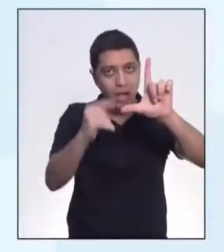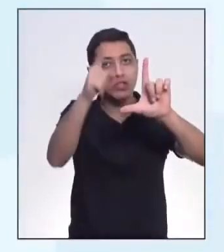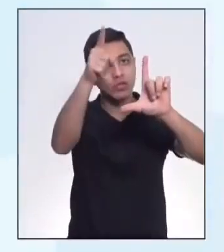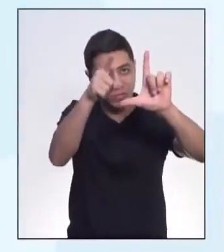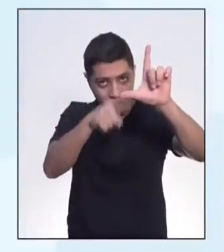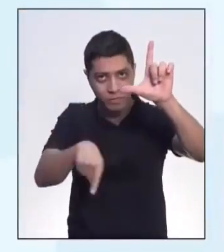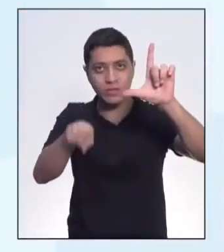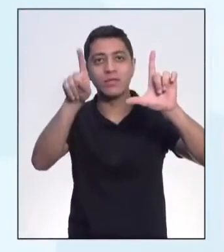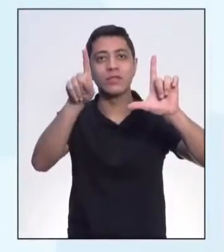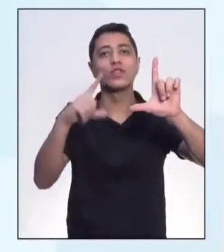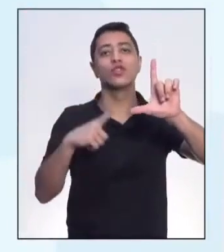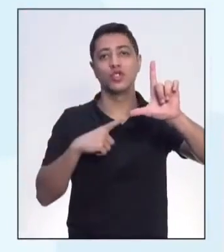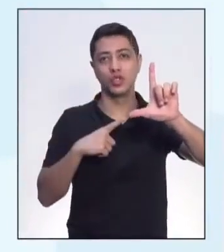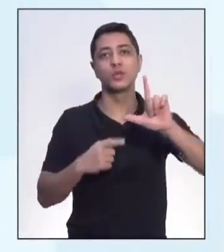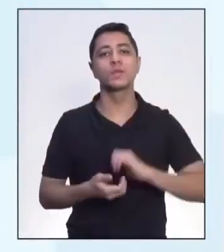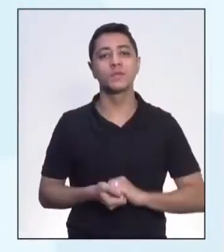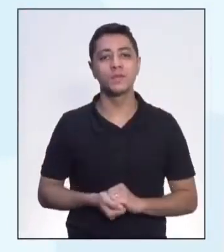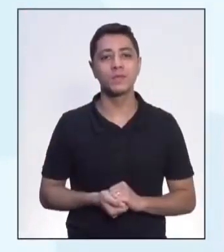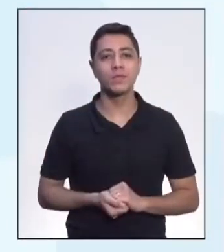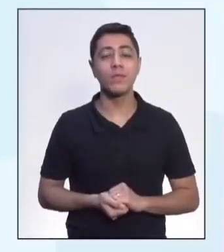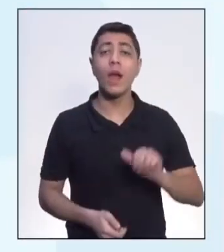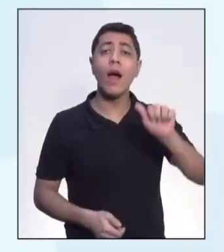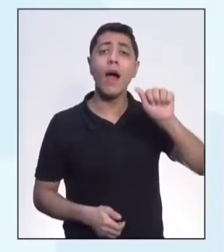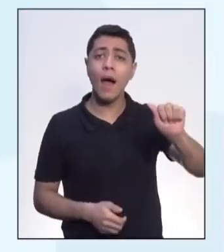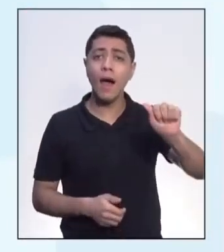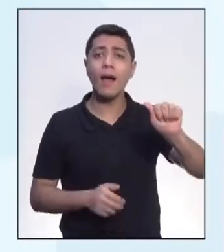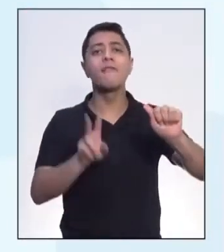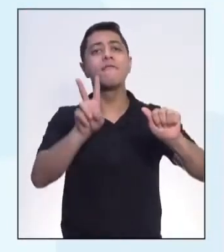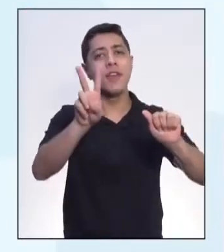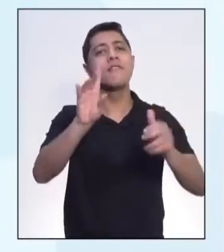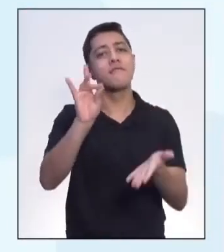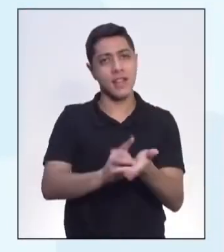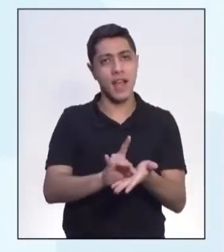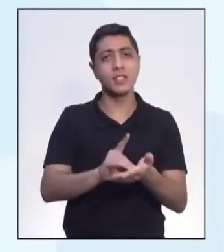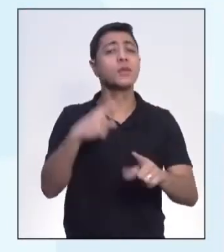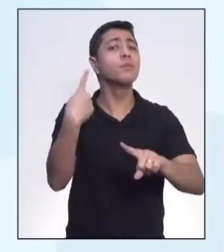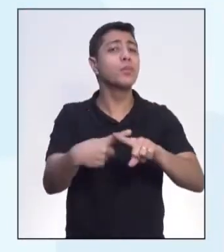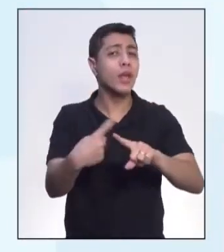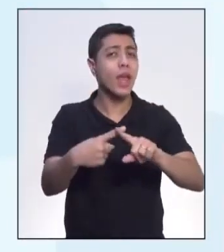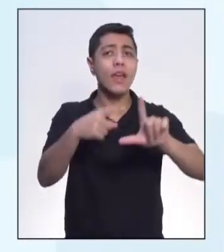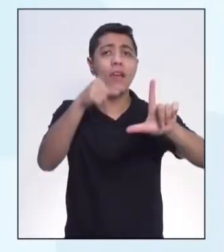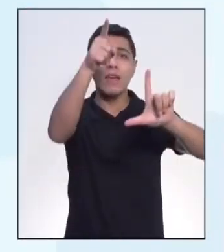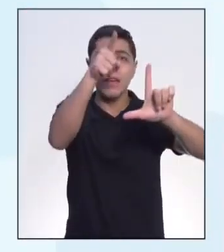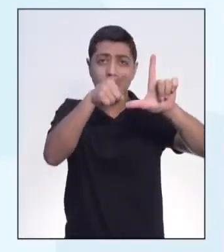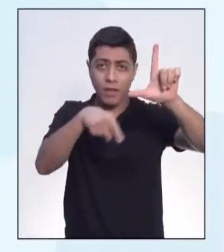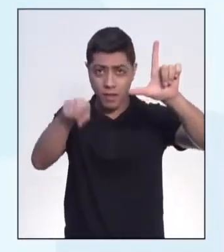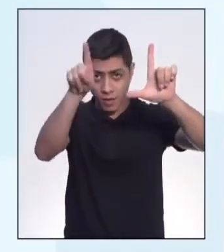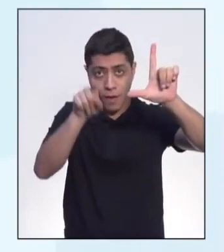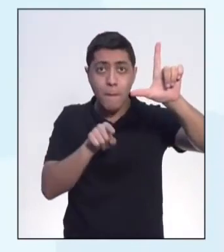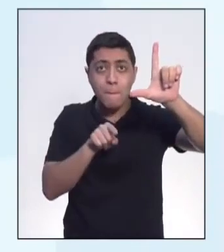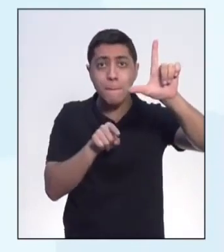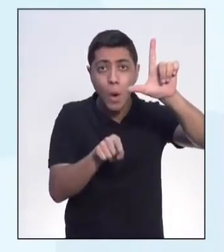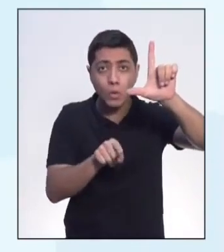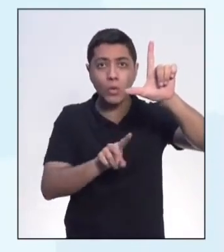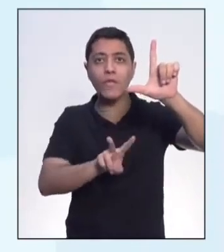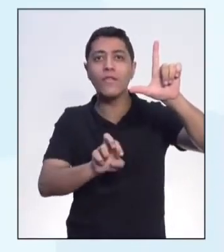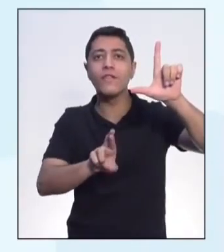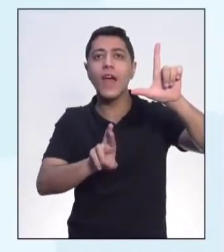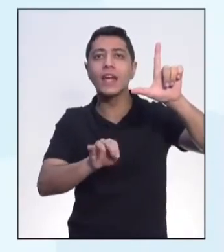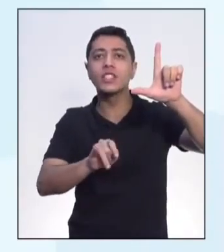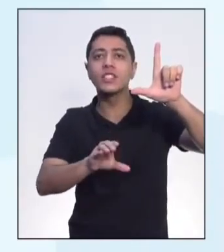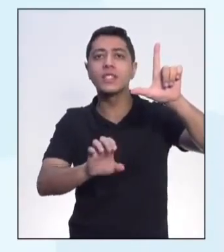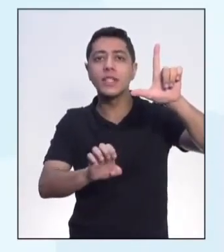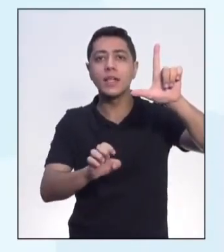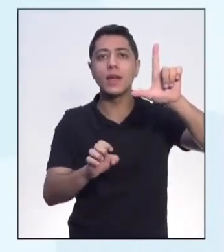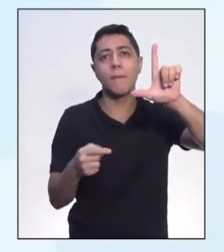Então, olha lá, por que é verdadeira? Porque o vértice é o ponto de mínimo, então todos são acima desse vértice. E o de